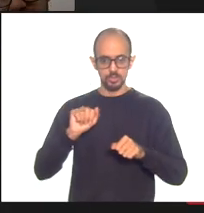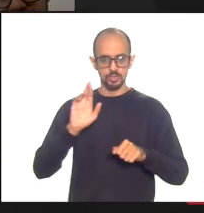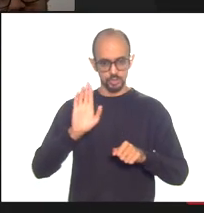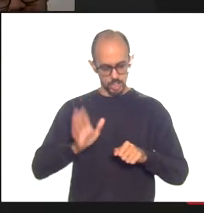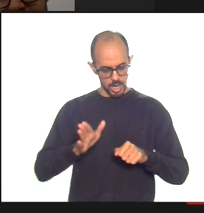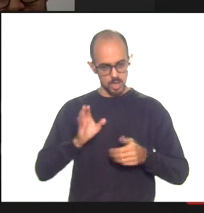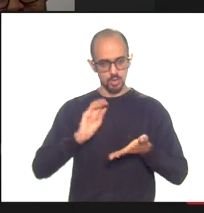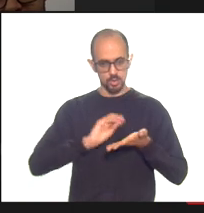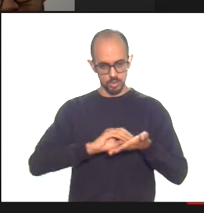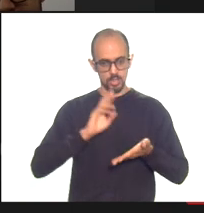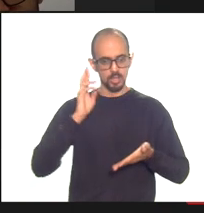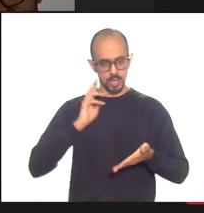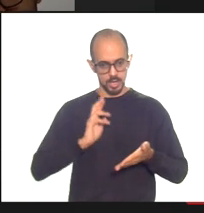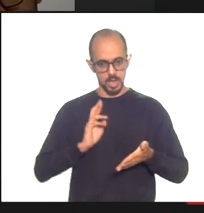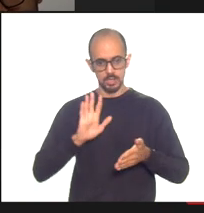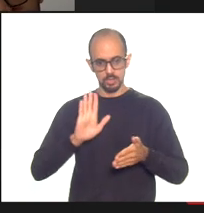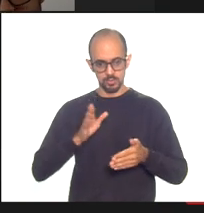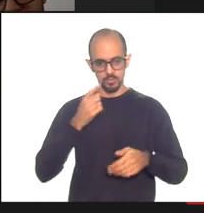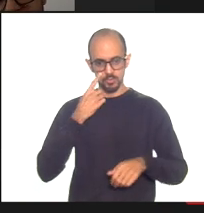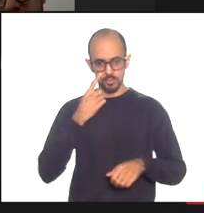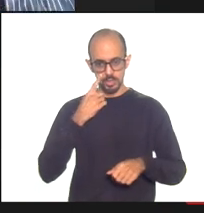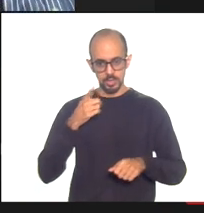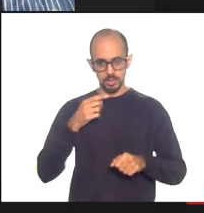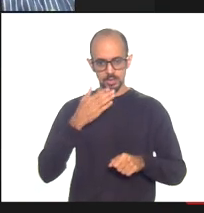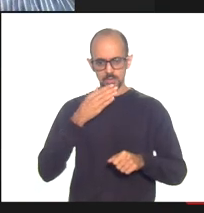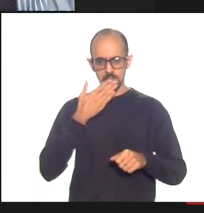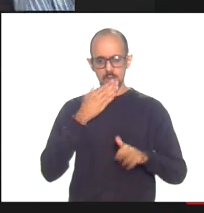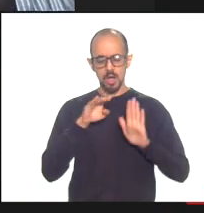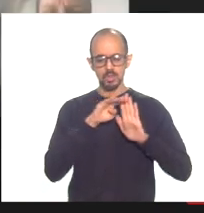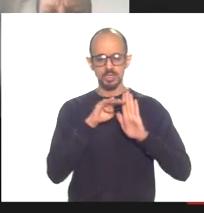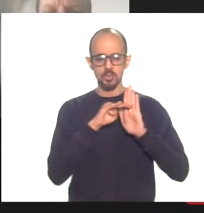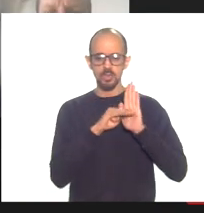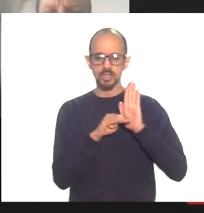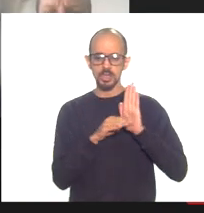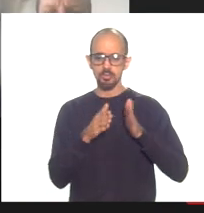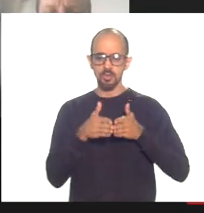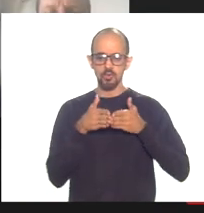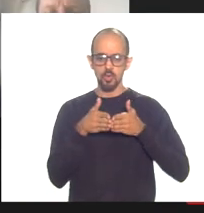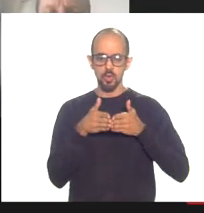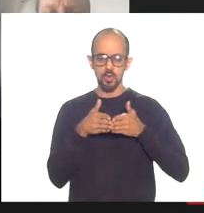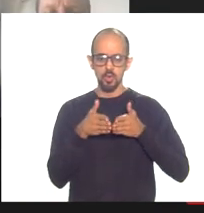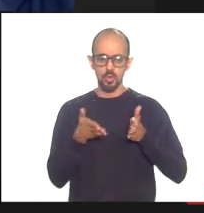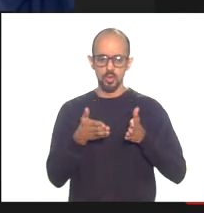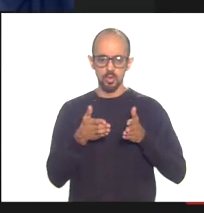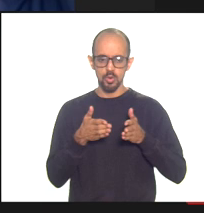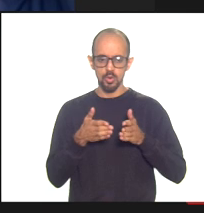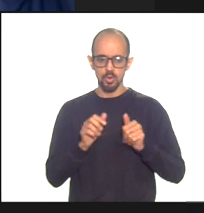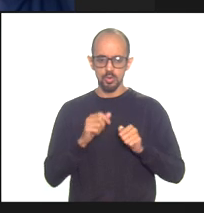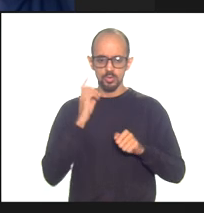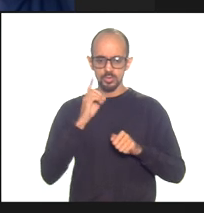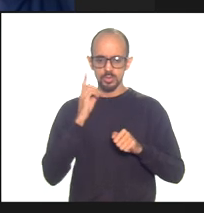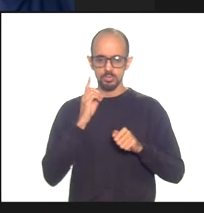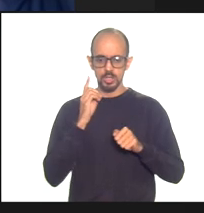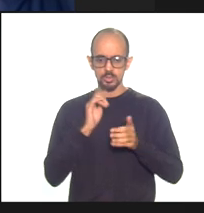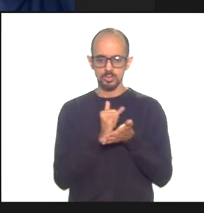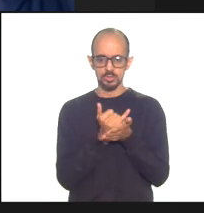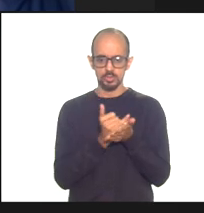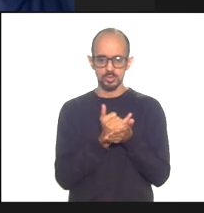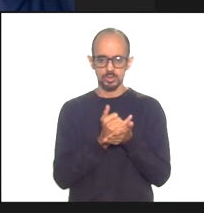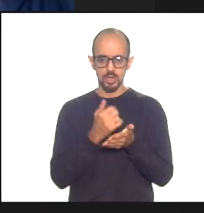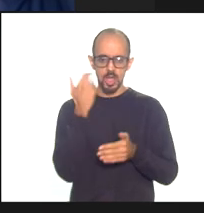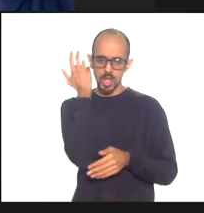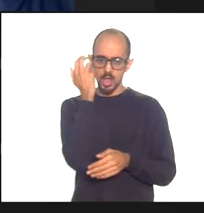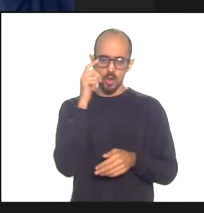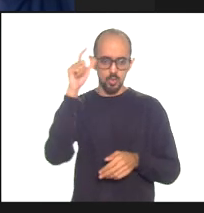Renata, eu lhe inscrevi. Eu vi que qual a senhora... Qual é a ordem? Qual é a sequência, por favor? Dos deputados inscritos? Luiz Paulo,